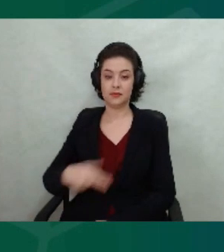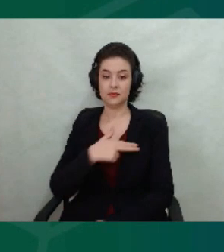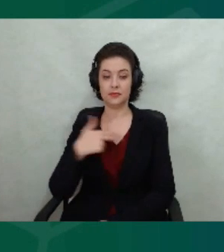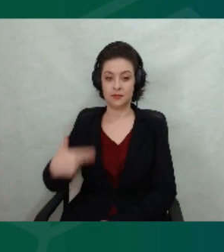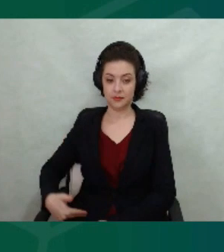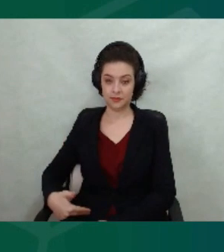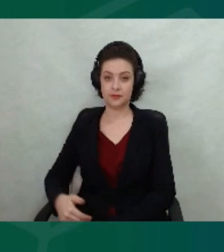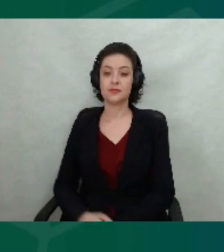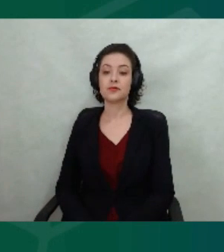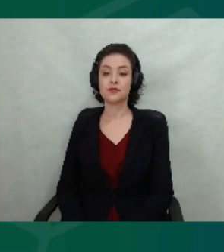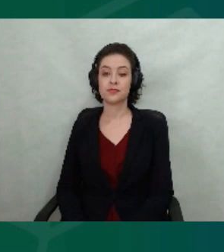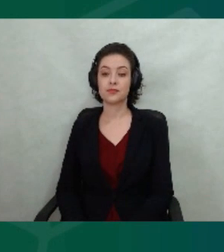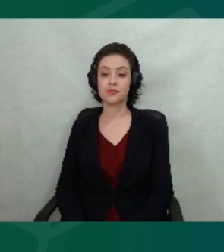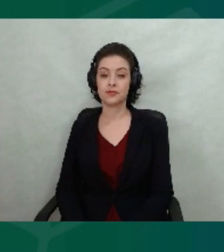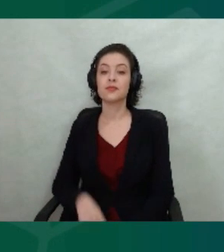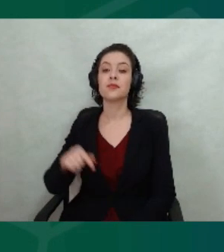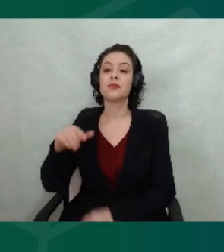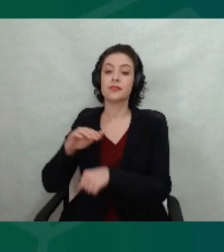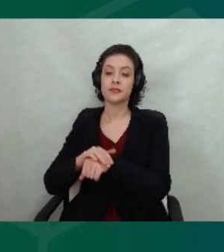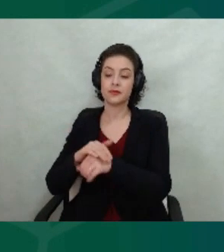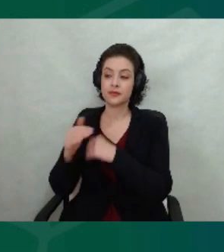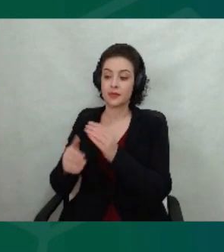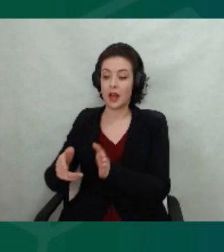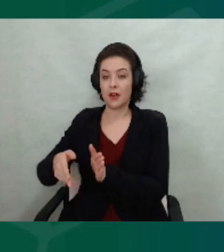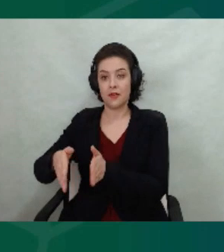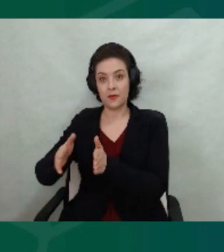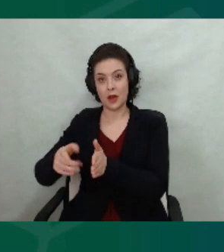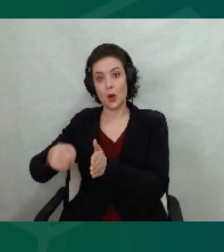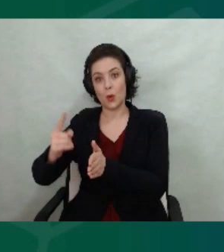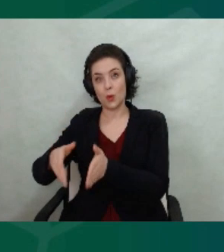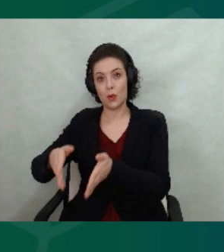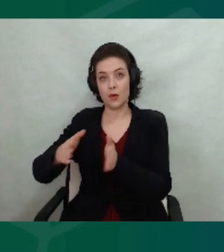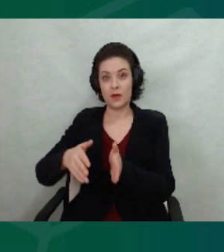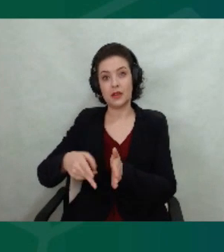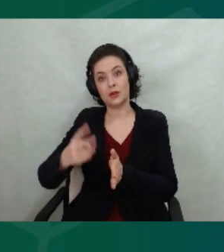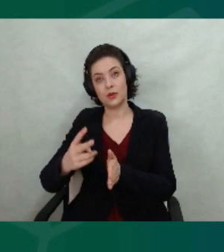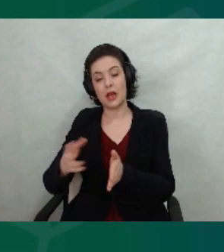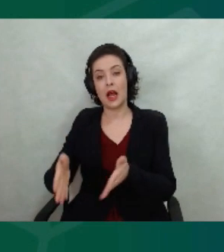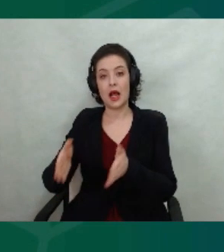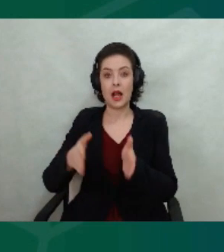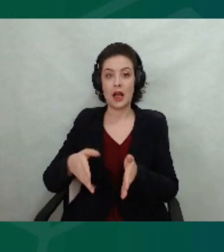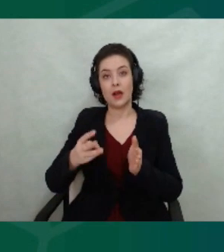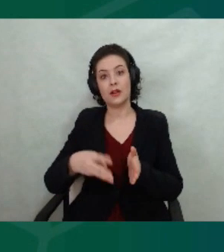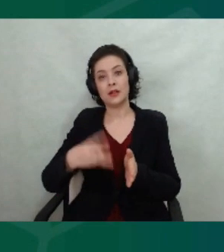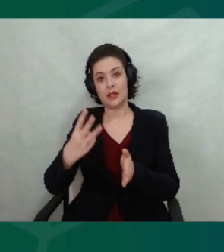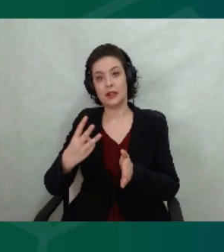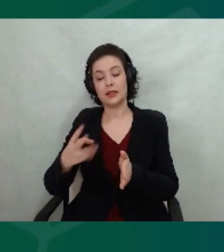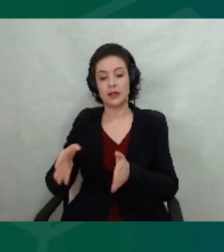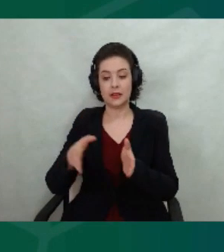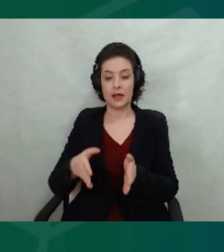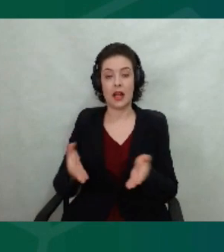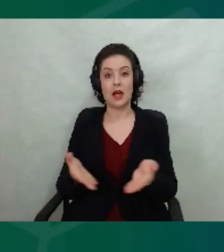Ela foi realizada a fase 1 e 2, entra agora na fase 3 e será